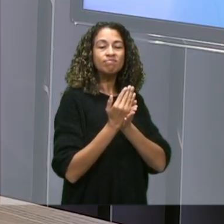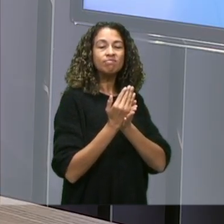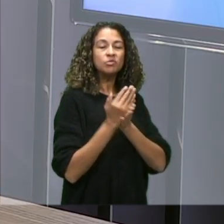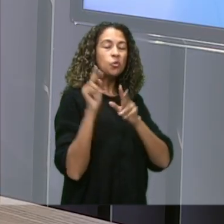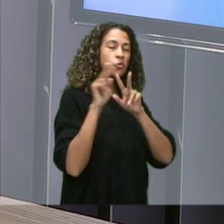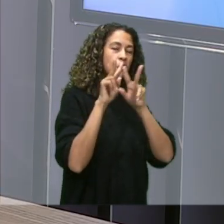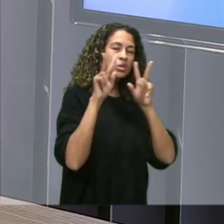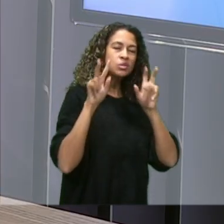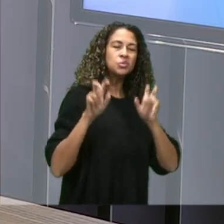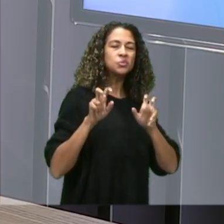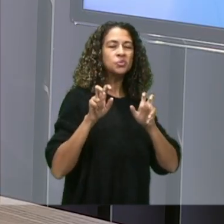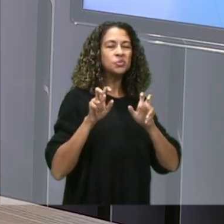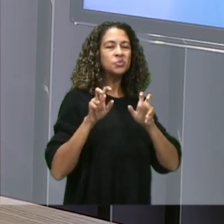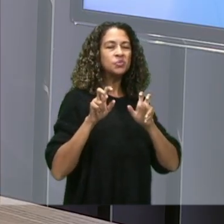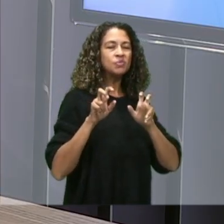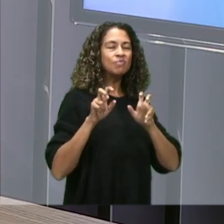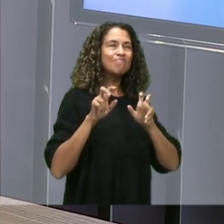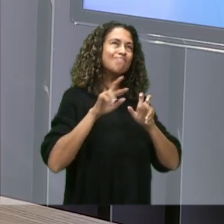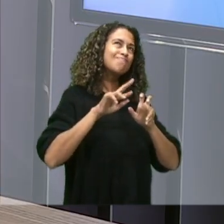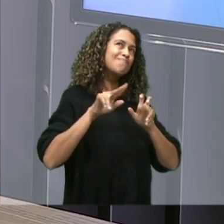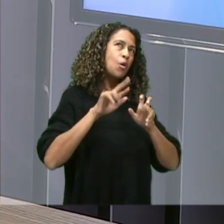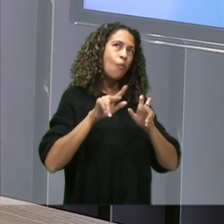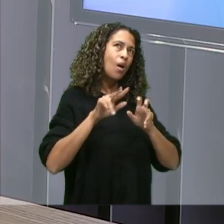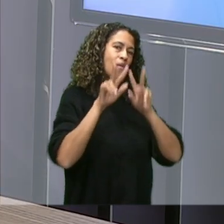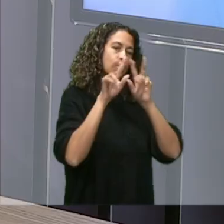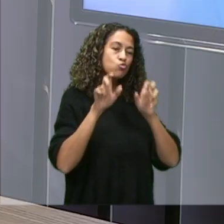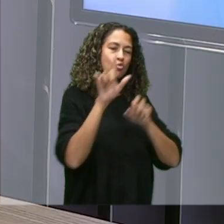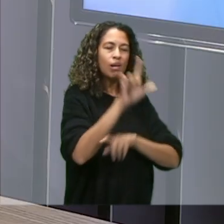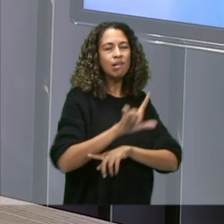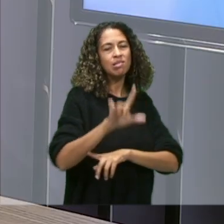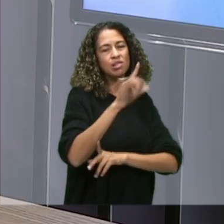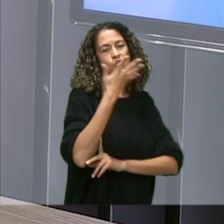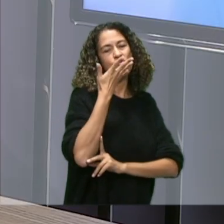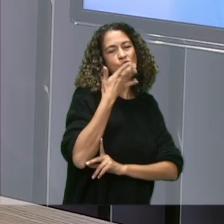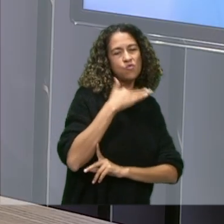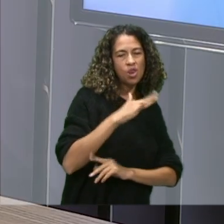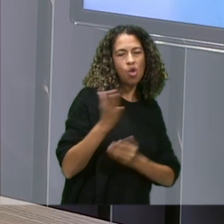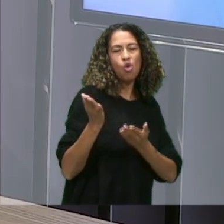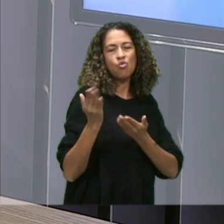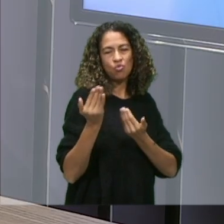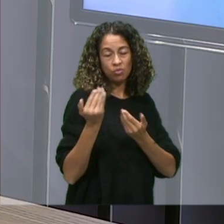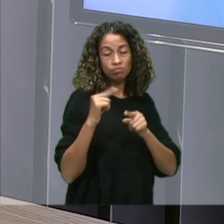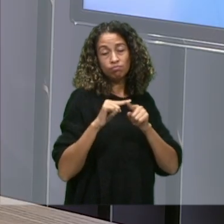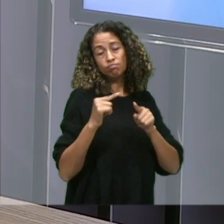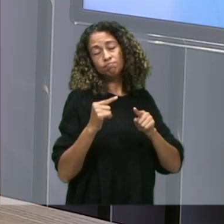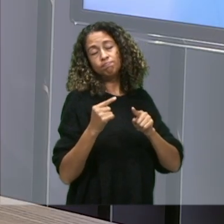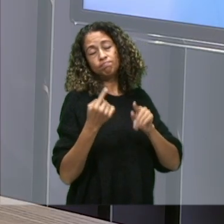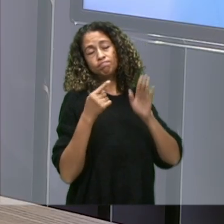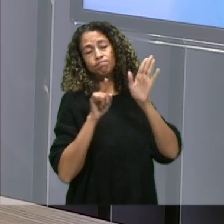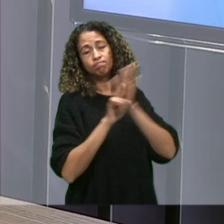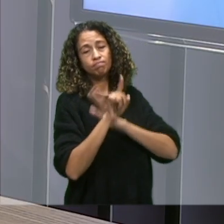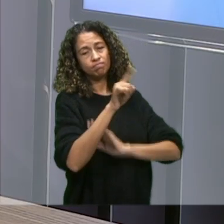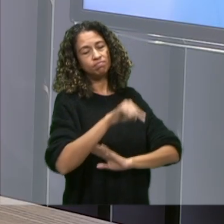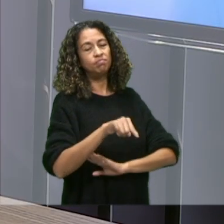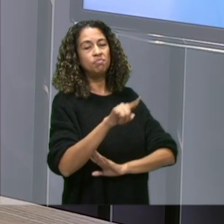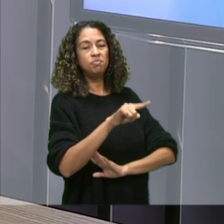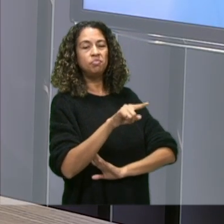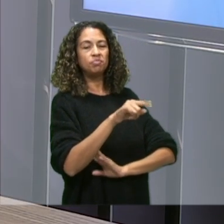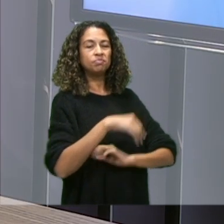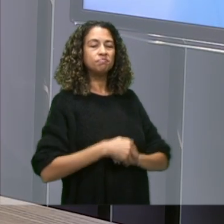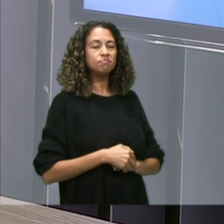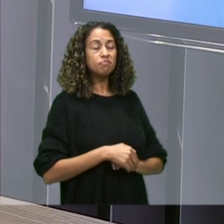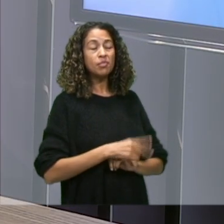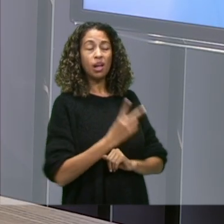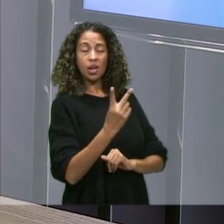tema, não exatamente pelo tema da literatura infantil, infanto-juvenil. Mas eu queria saber o seguinte, né?